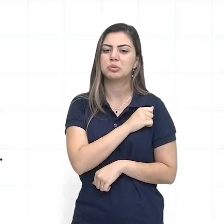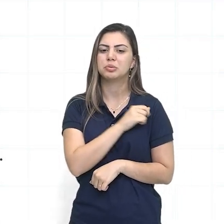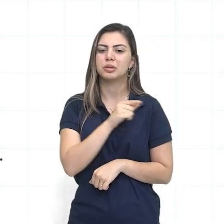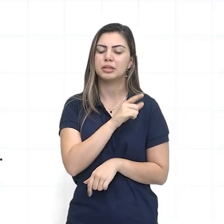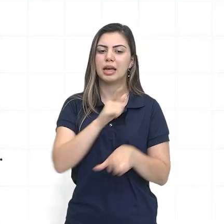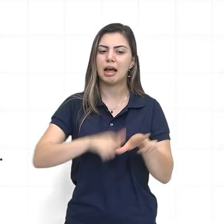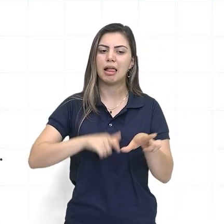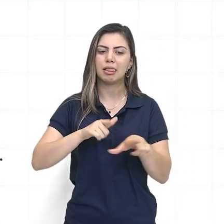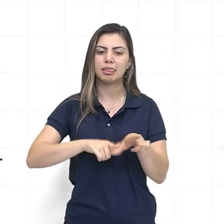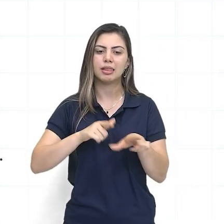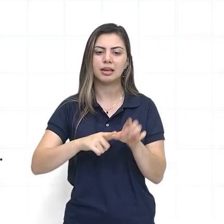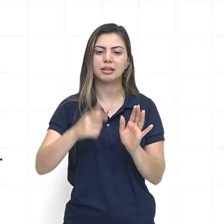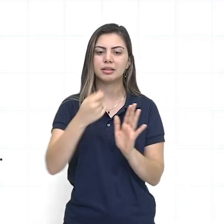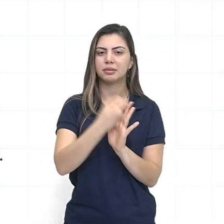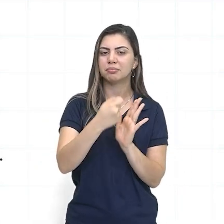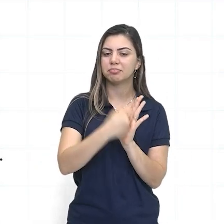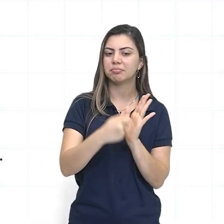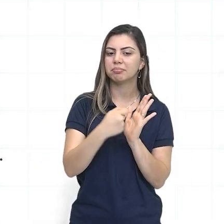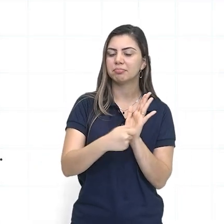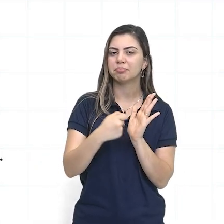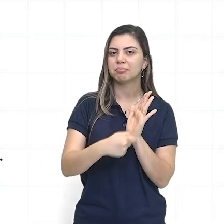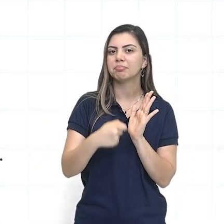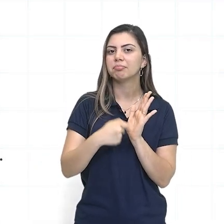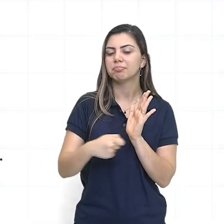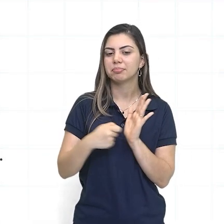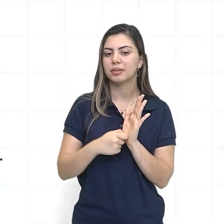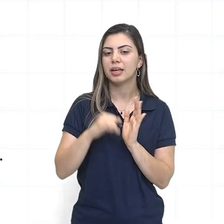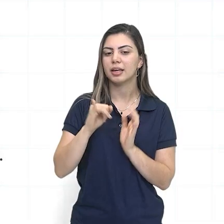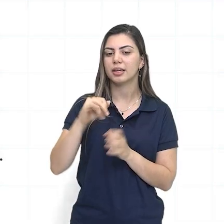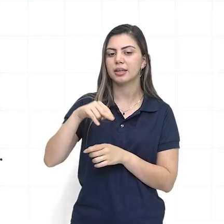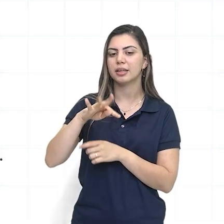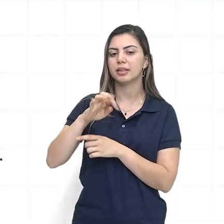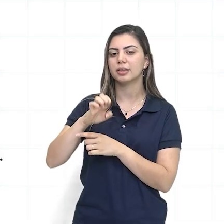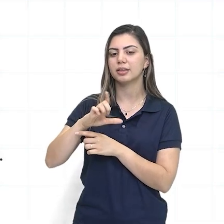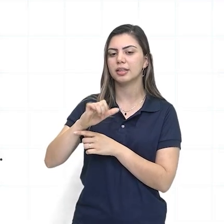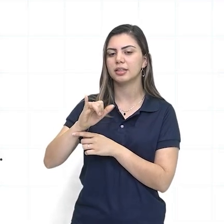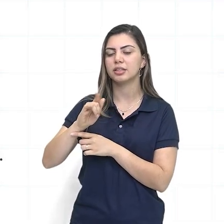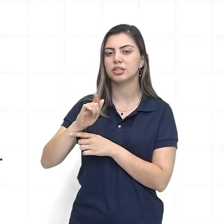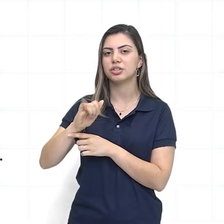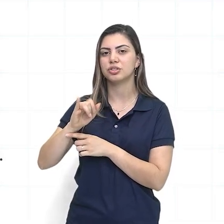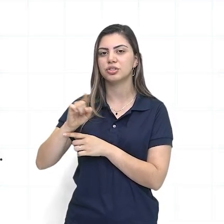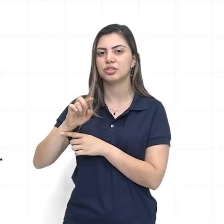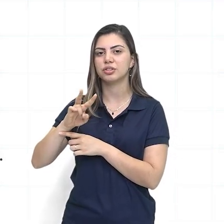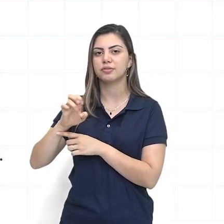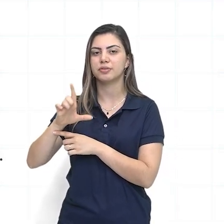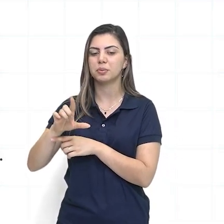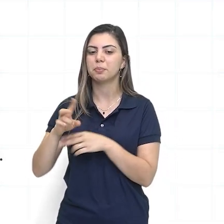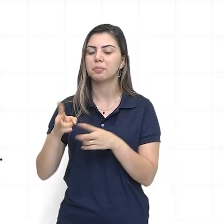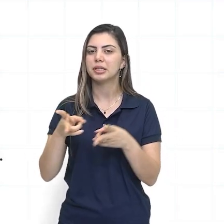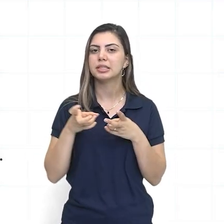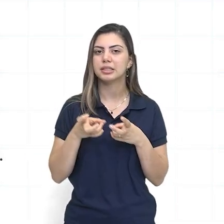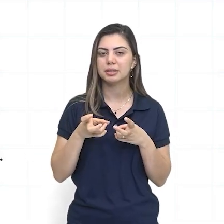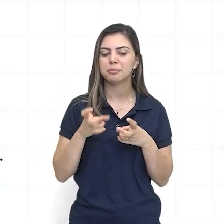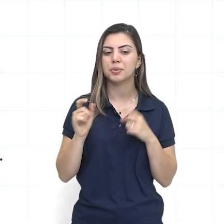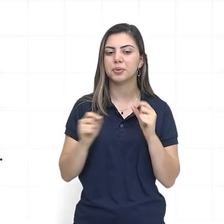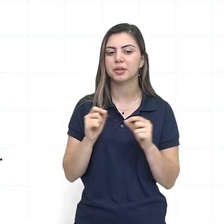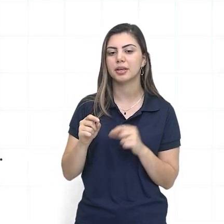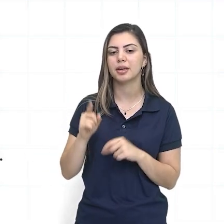inteligível. Então, a letra, nesse caso, já tem um outro significado, que é o